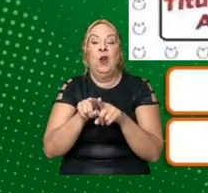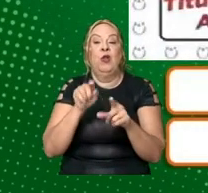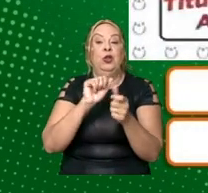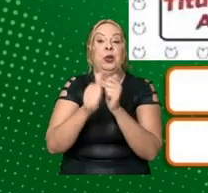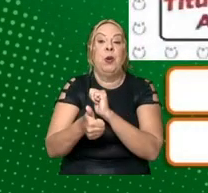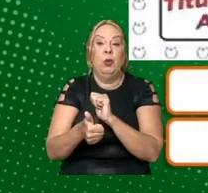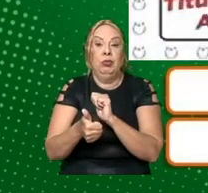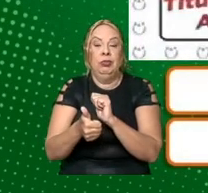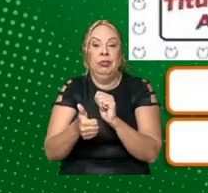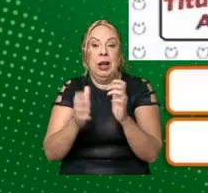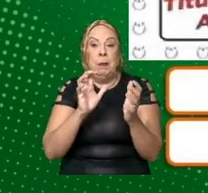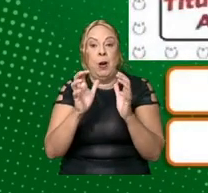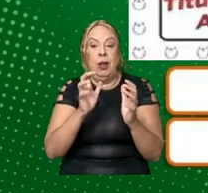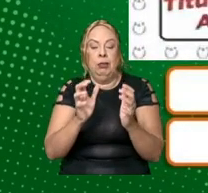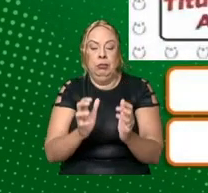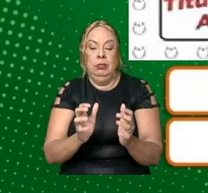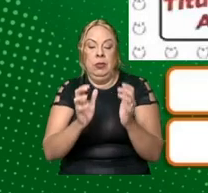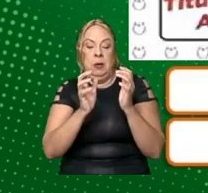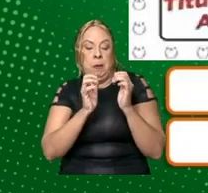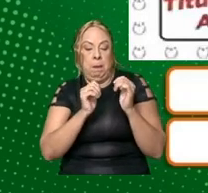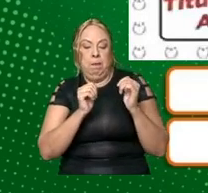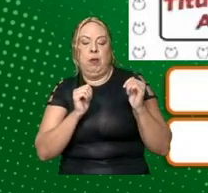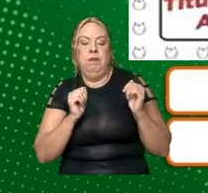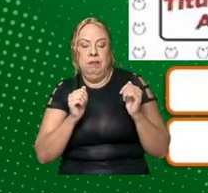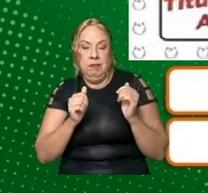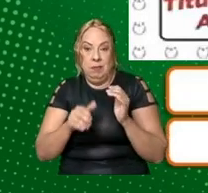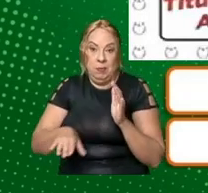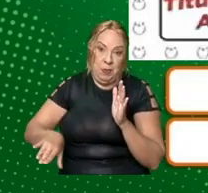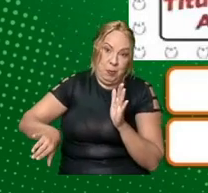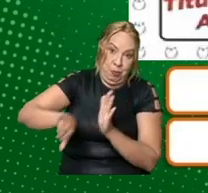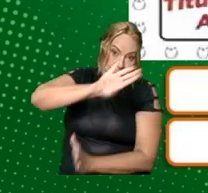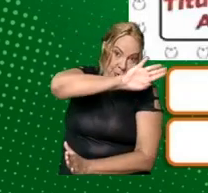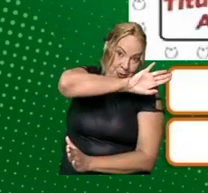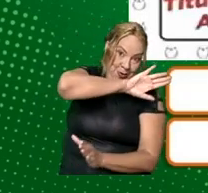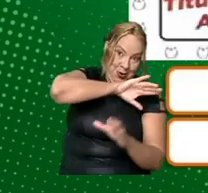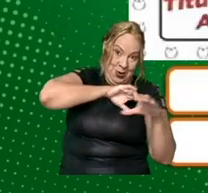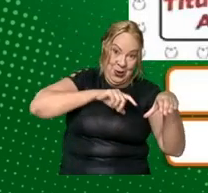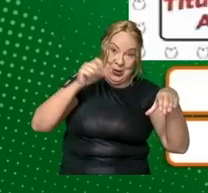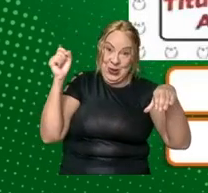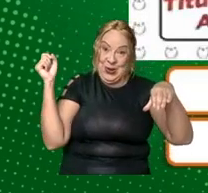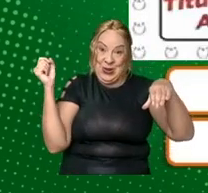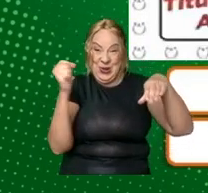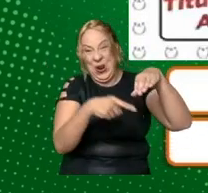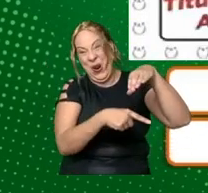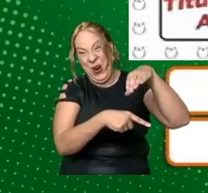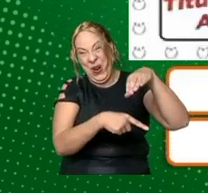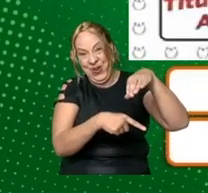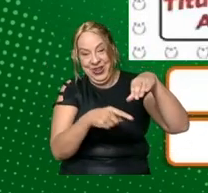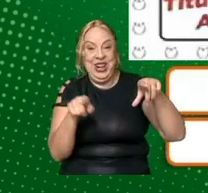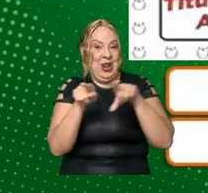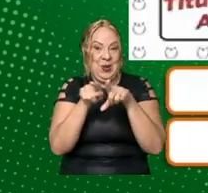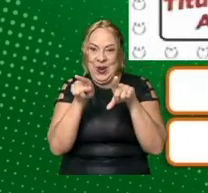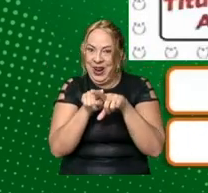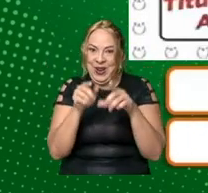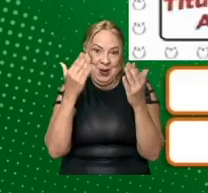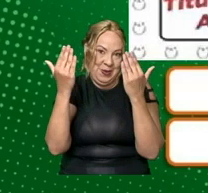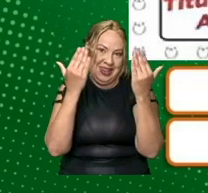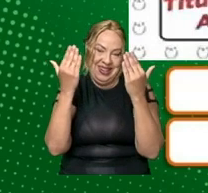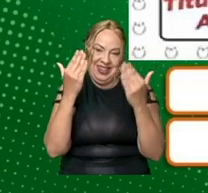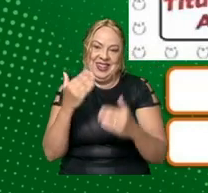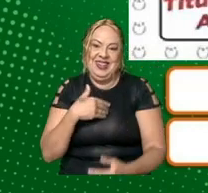dentro do gol. Não deu para ninguém nem encostar, foi isso mesmo? Foi pelo aplicativo, sim,